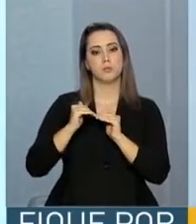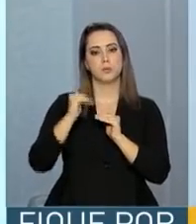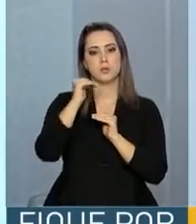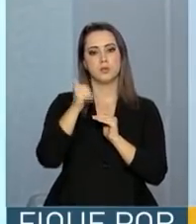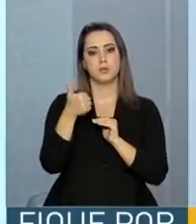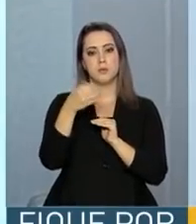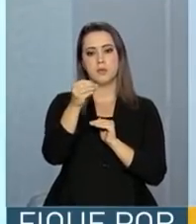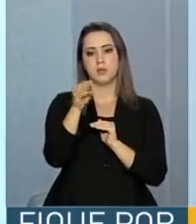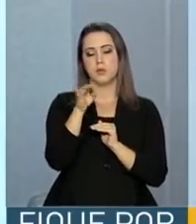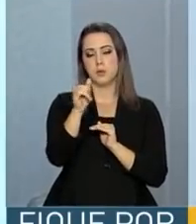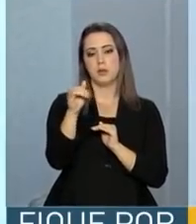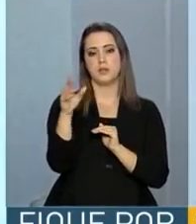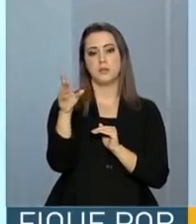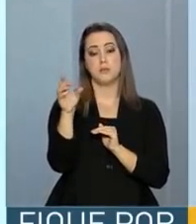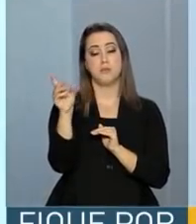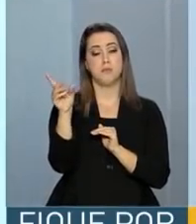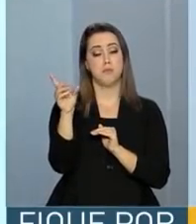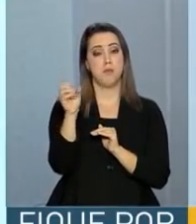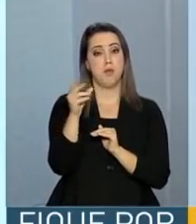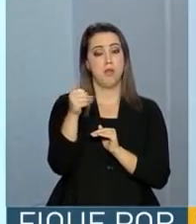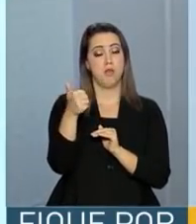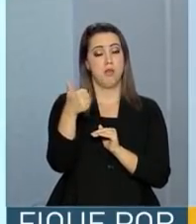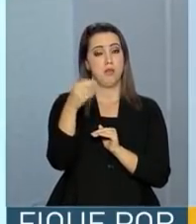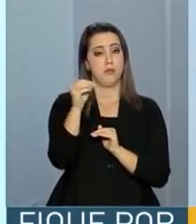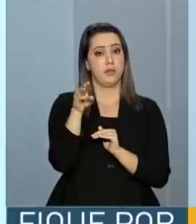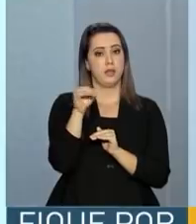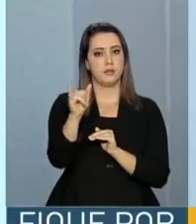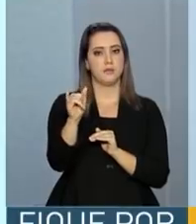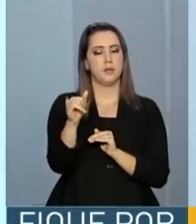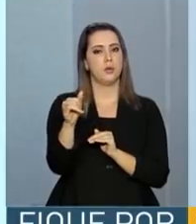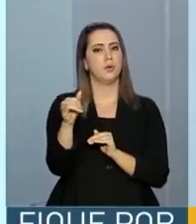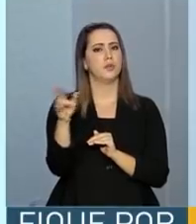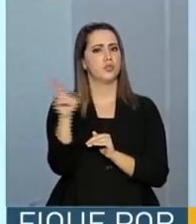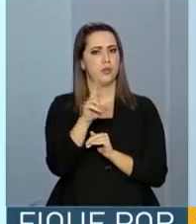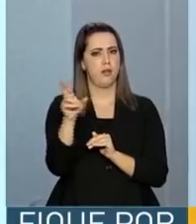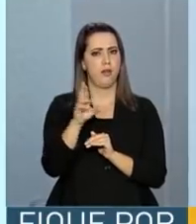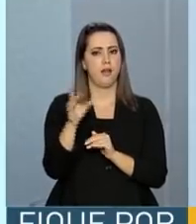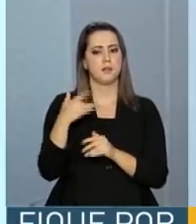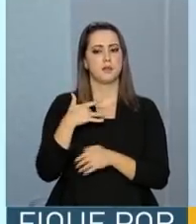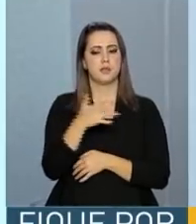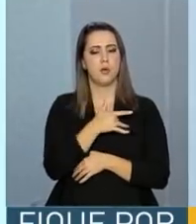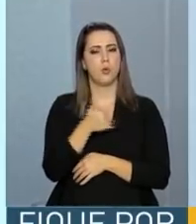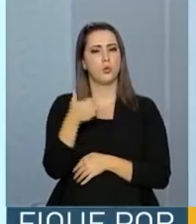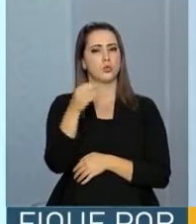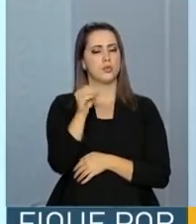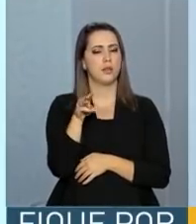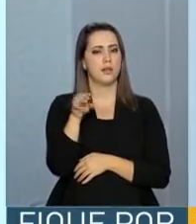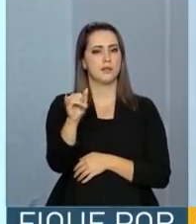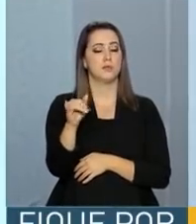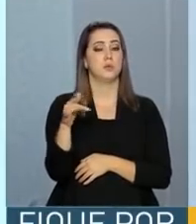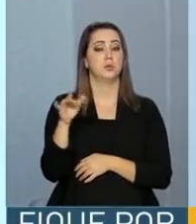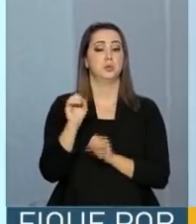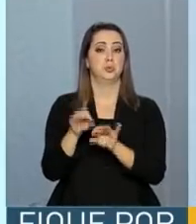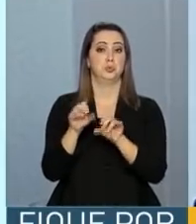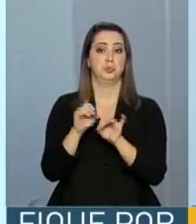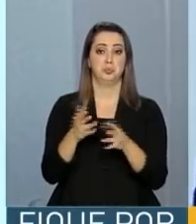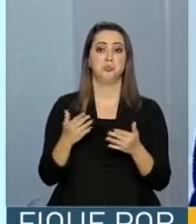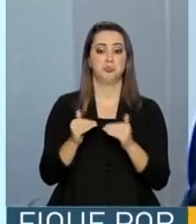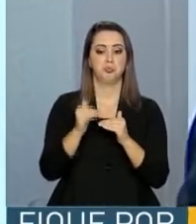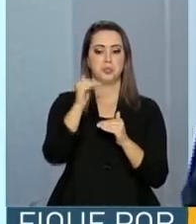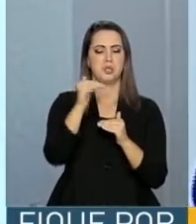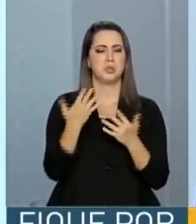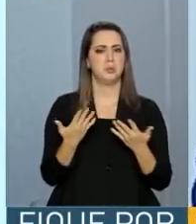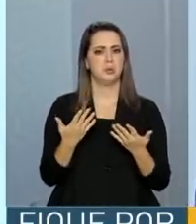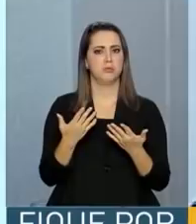para a saúde a ideia bilhões da educação acabou a conversa nunca mais baque da morte diferentemente até para falar em educação quando mendonça